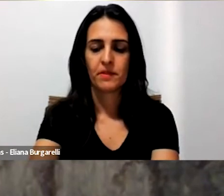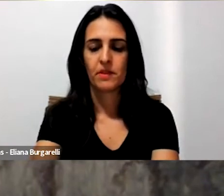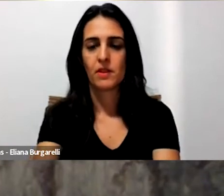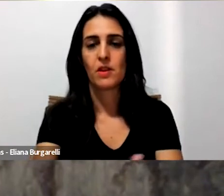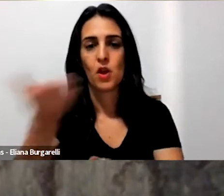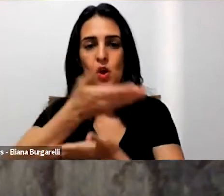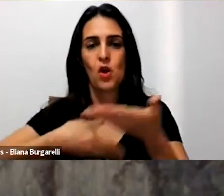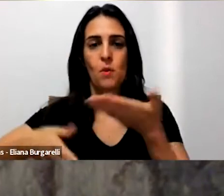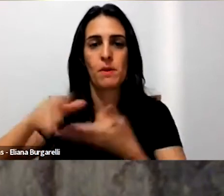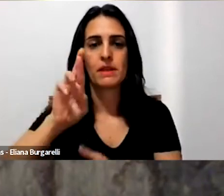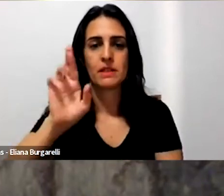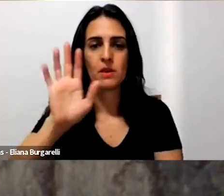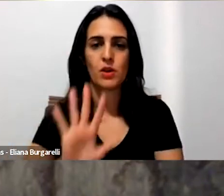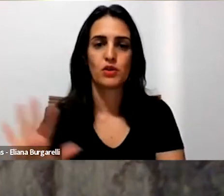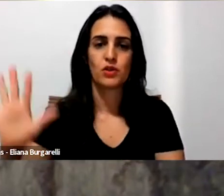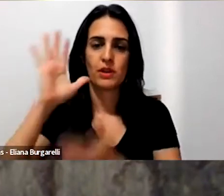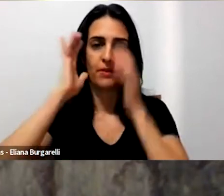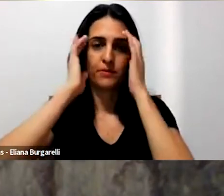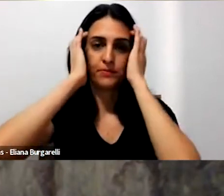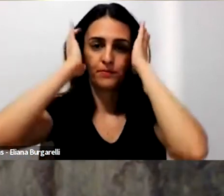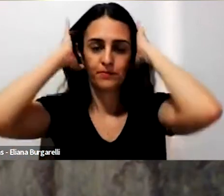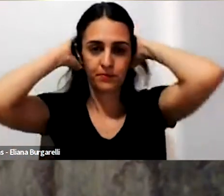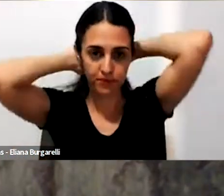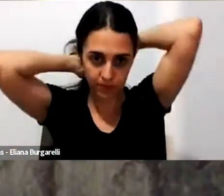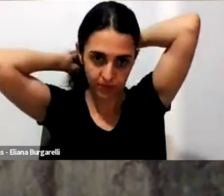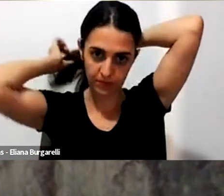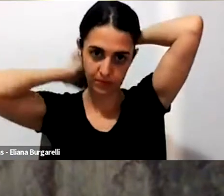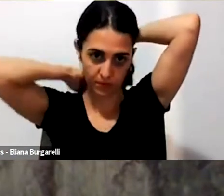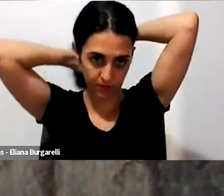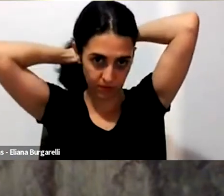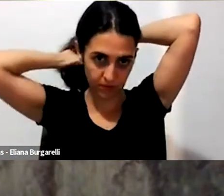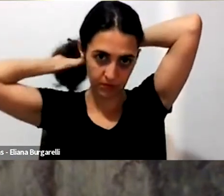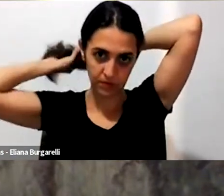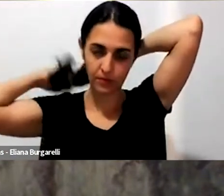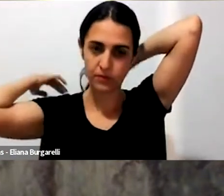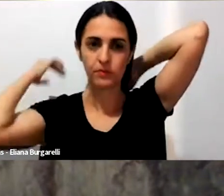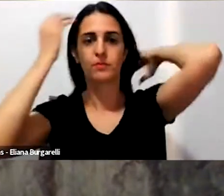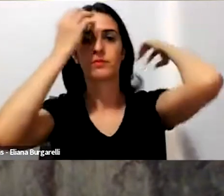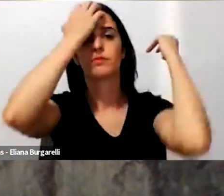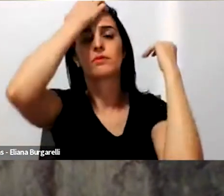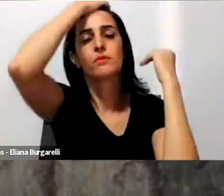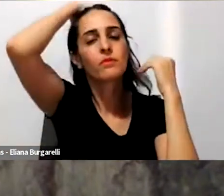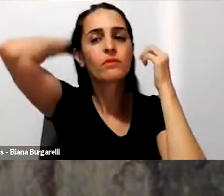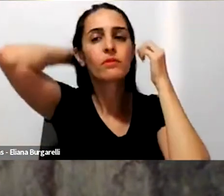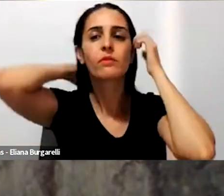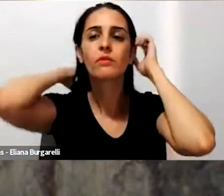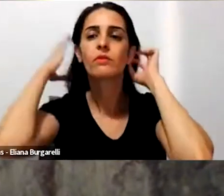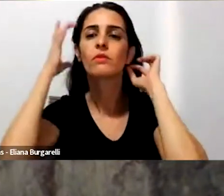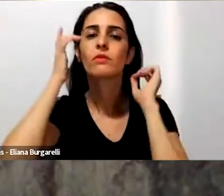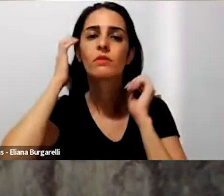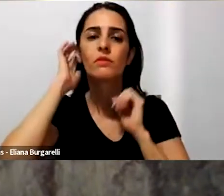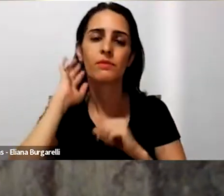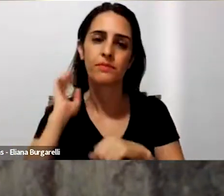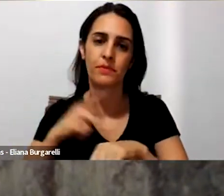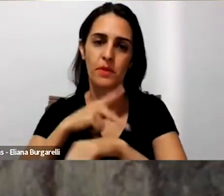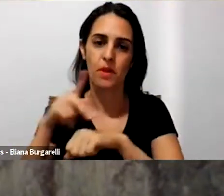envolvendo os países amazônicos, que tem um acordo de cooperação chamado o Tratado